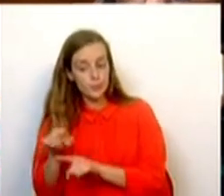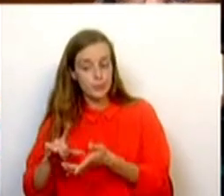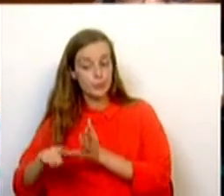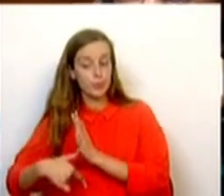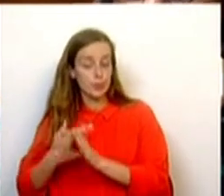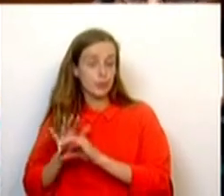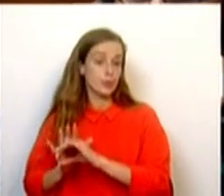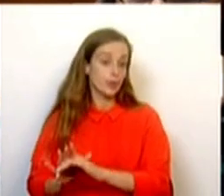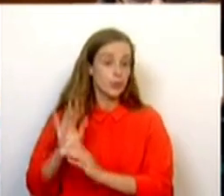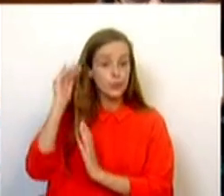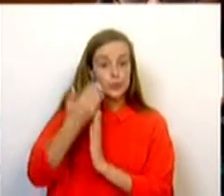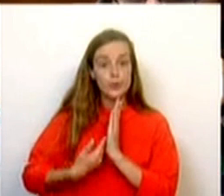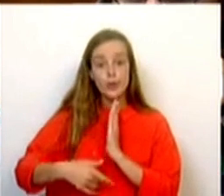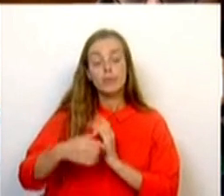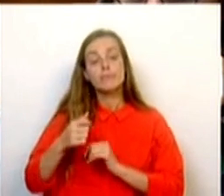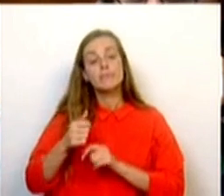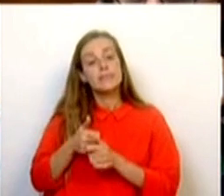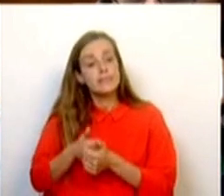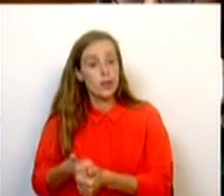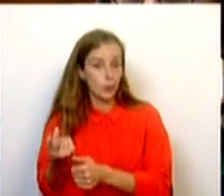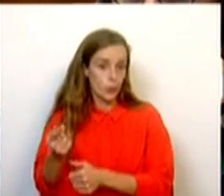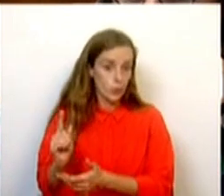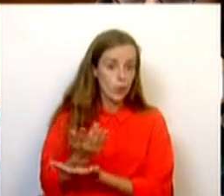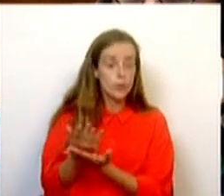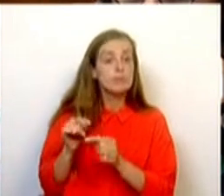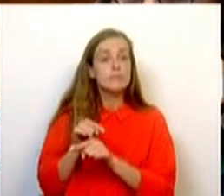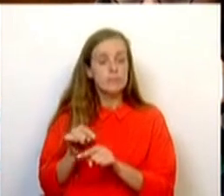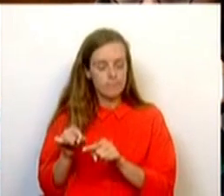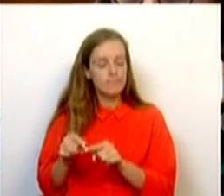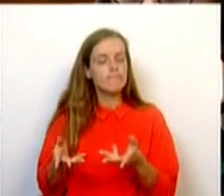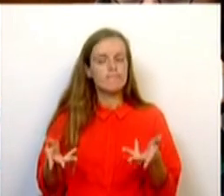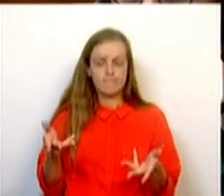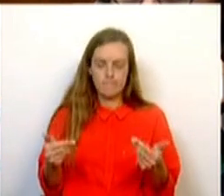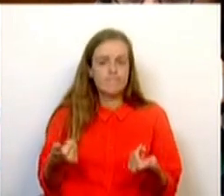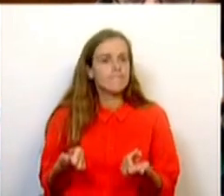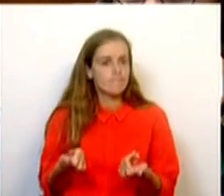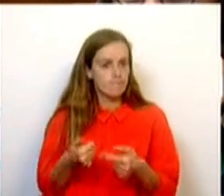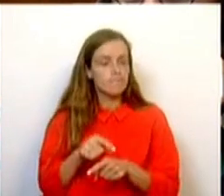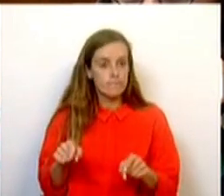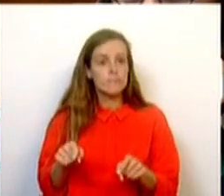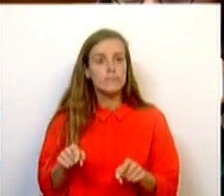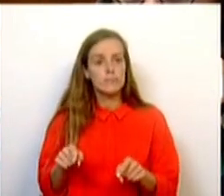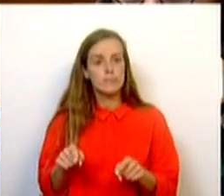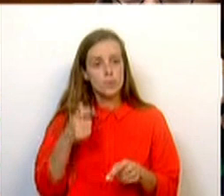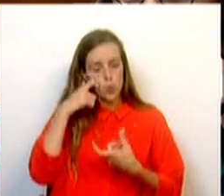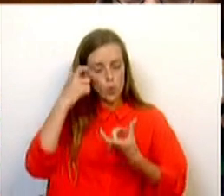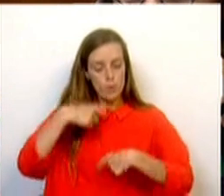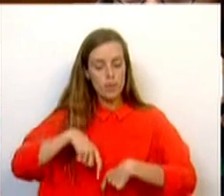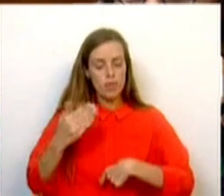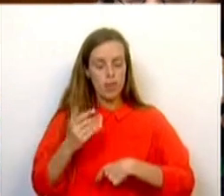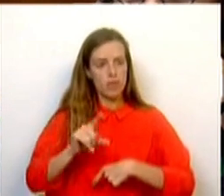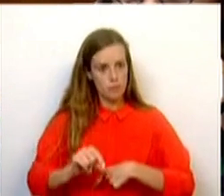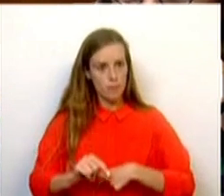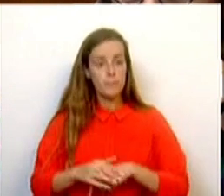normalmente inconstitucionais, vão, de facto, ter em conta esta proporcionalidade no sentido também da humanização. Deixem-me